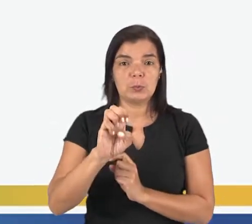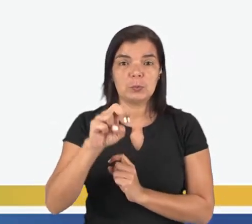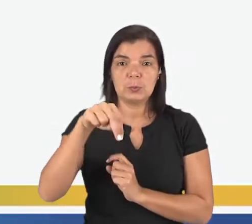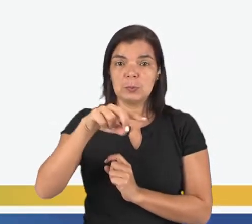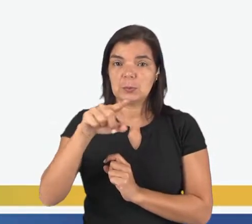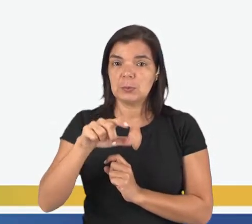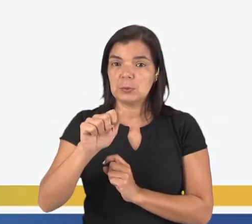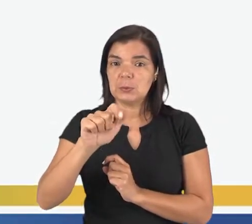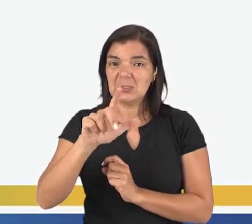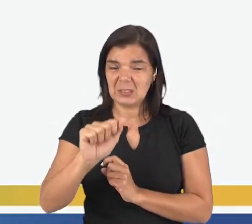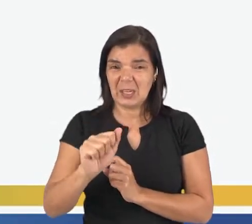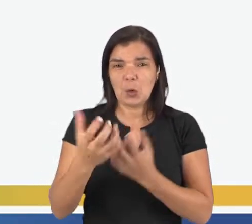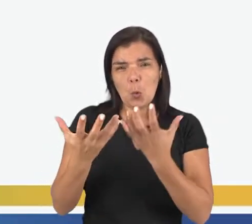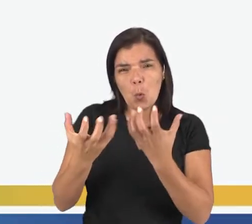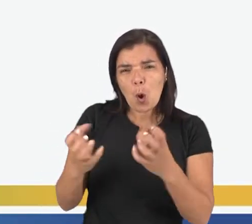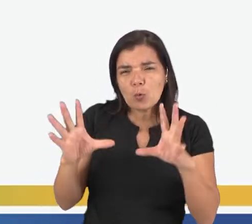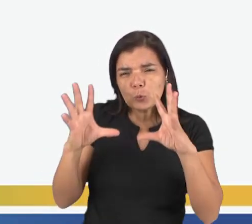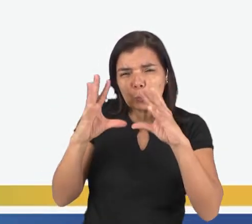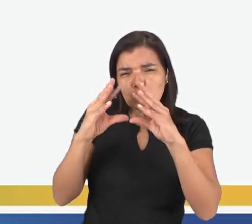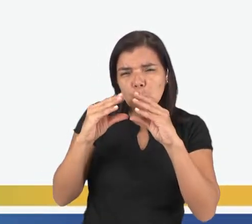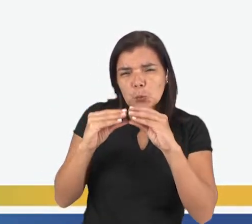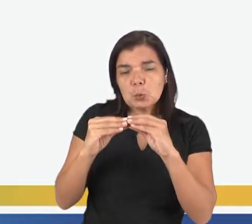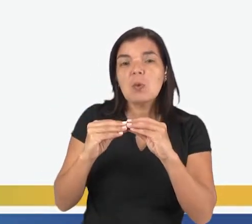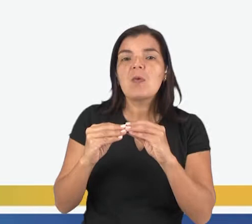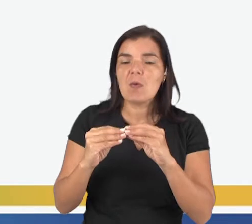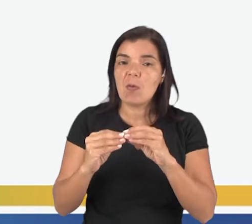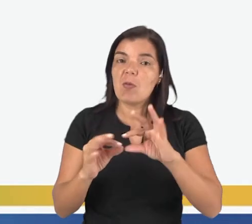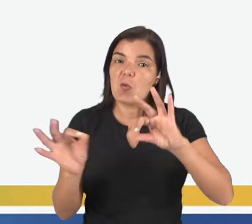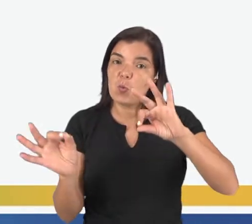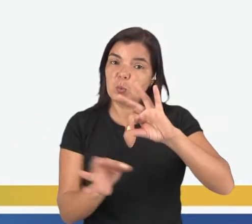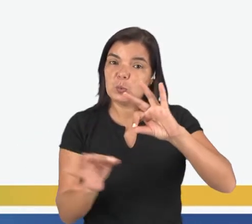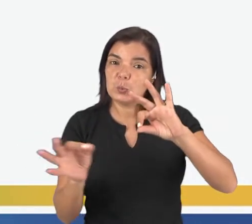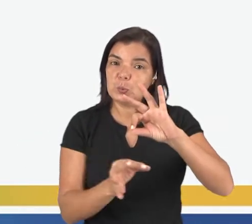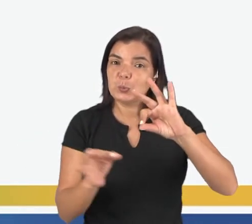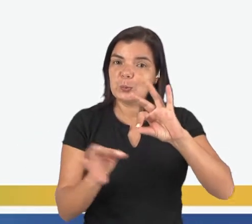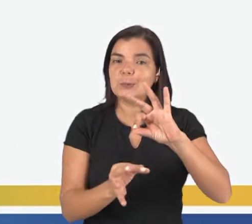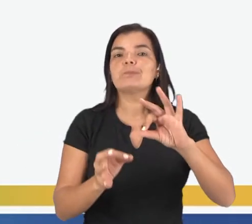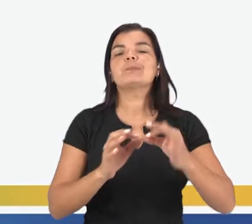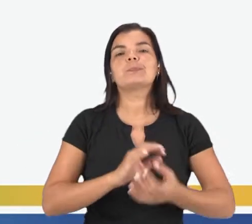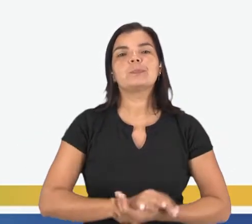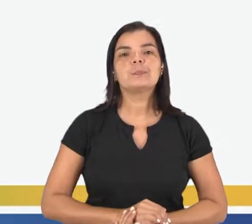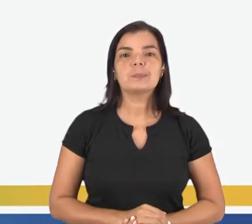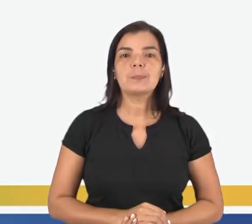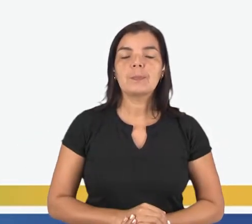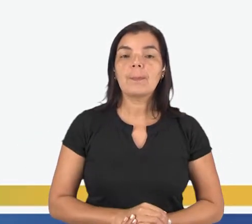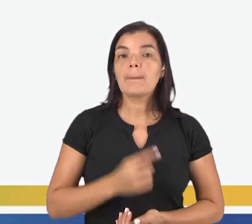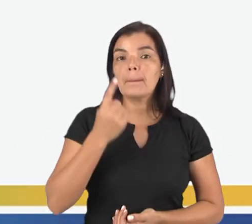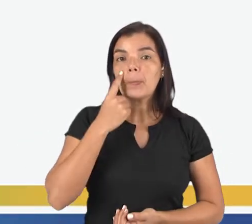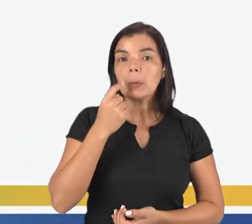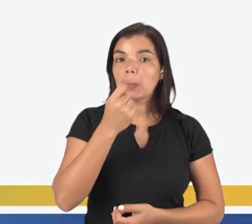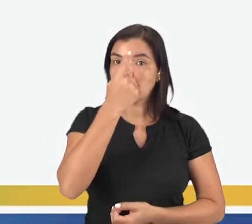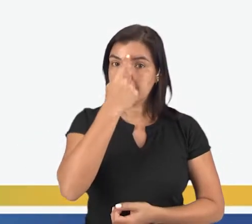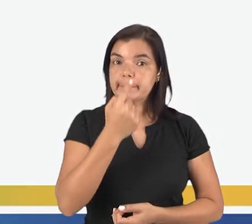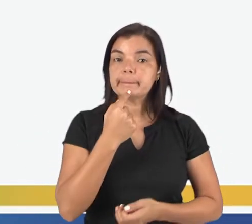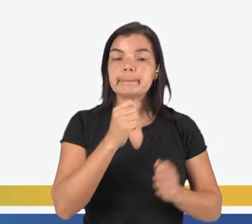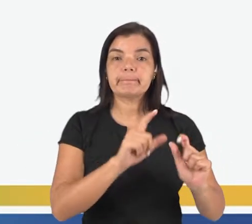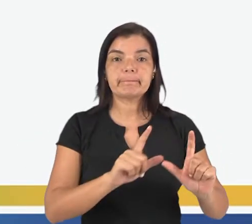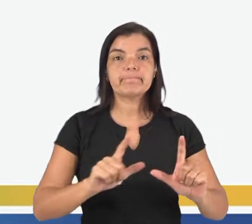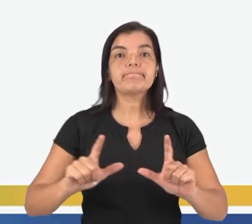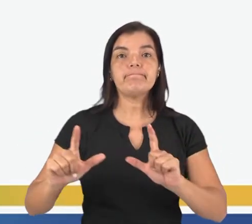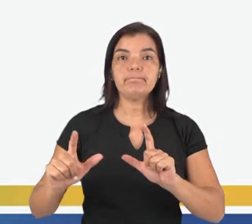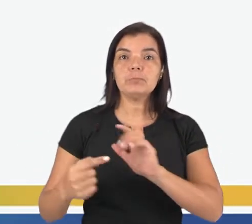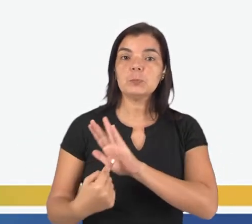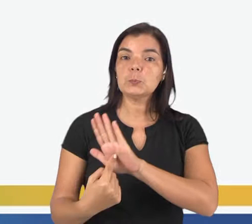de galpão úmido e escuro, e recebiam castigos físicos. Aí nós temos a imagem, né, uma imagem